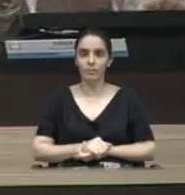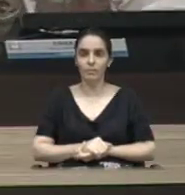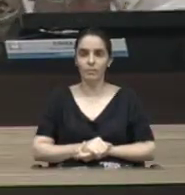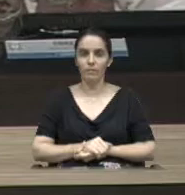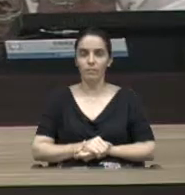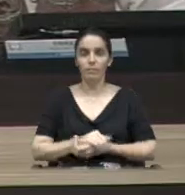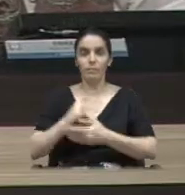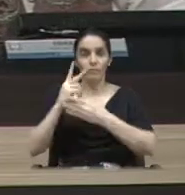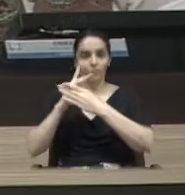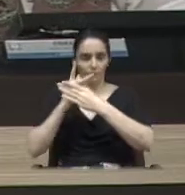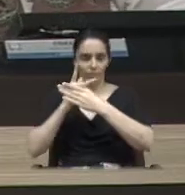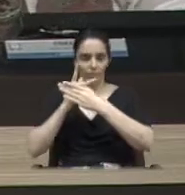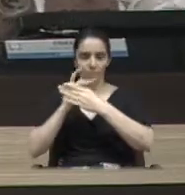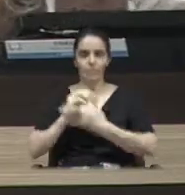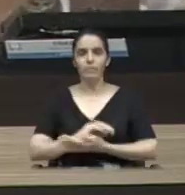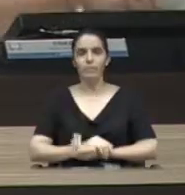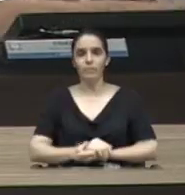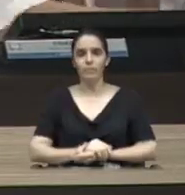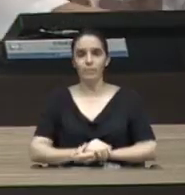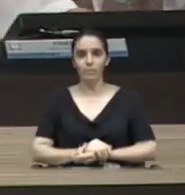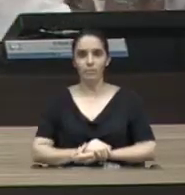do Táxi.